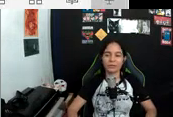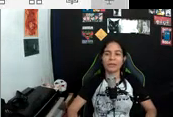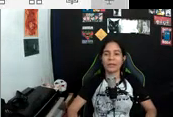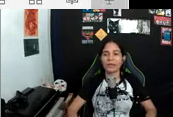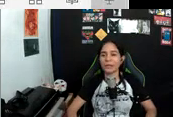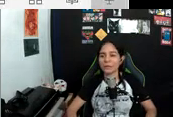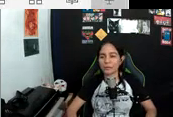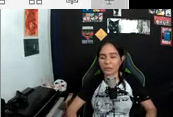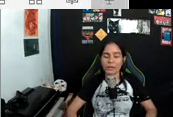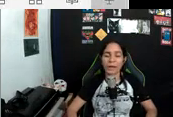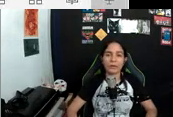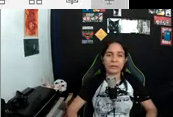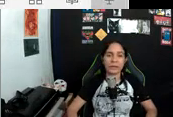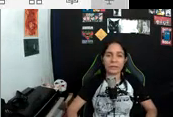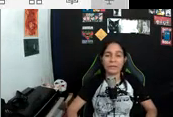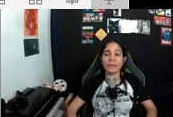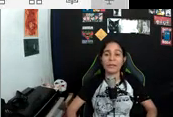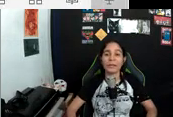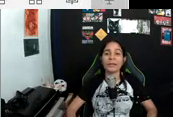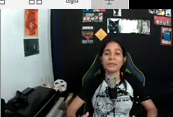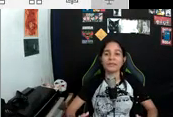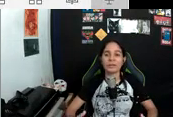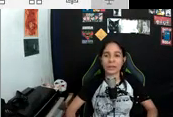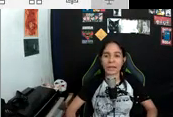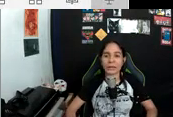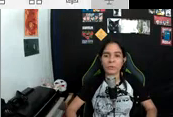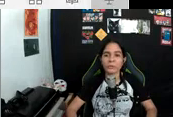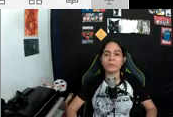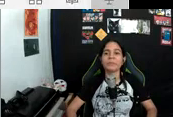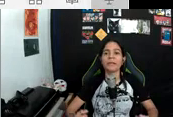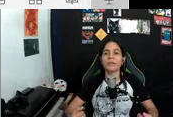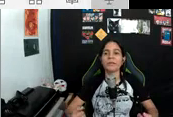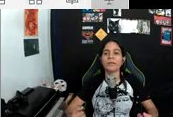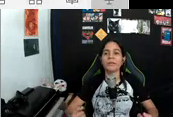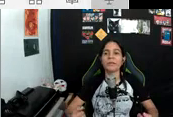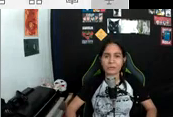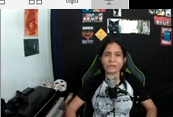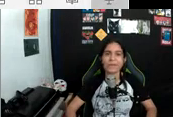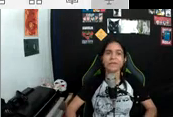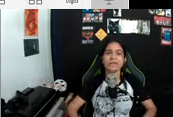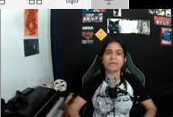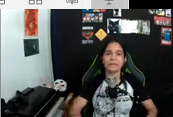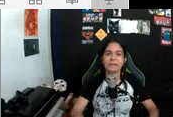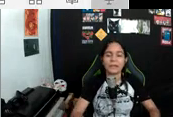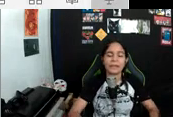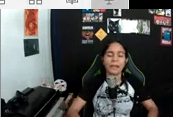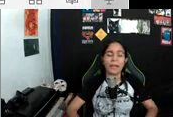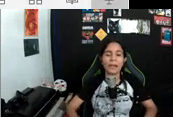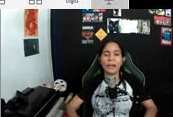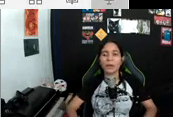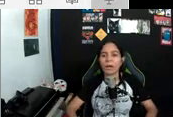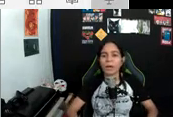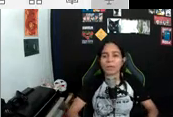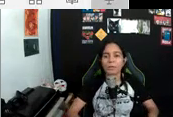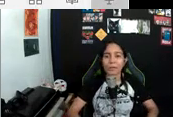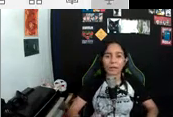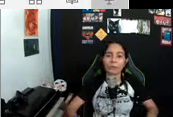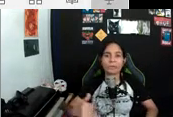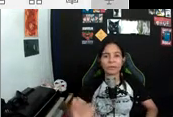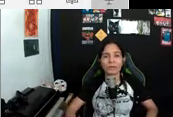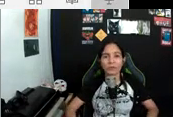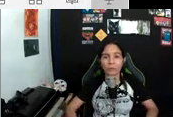casa, elas isso, tá? Onde elas vivem, e chegar no outro ambiente onde, mais uma vez, ela vai ser